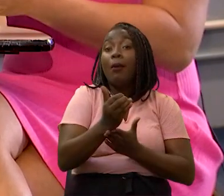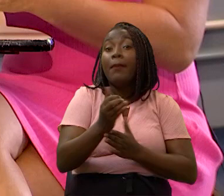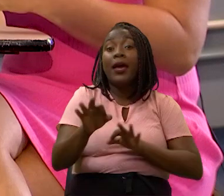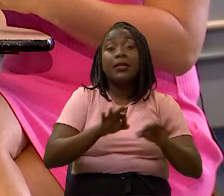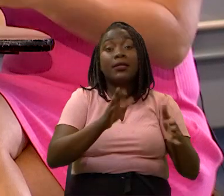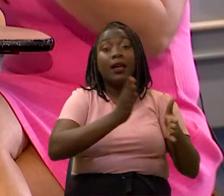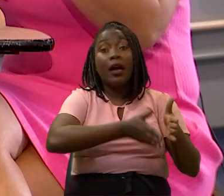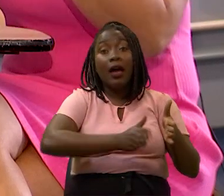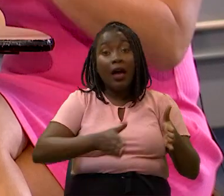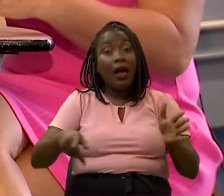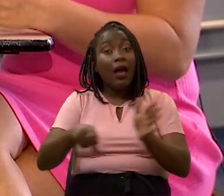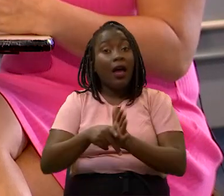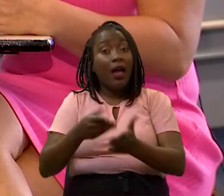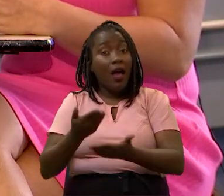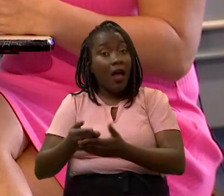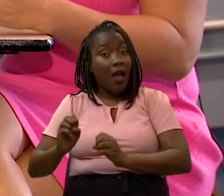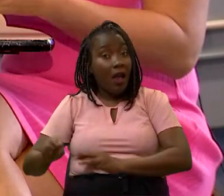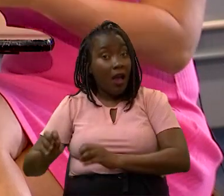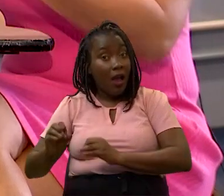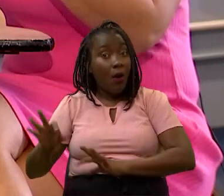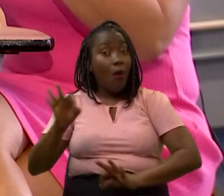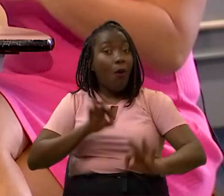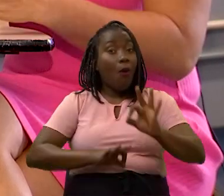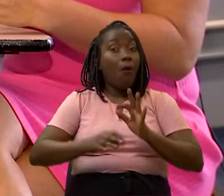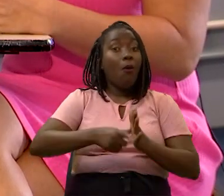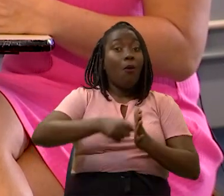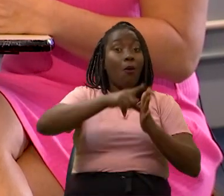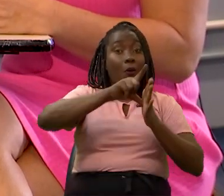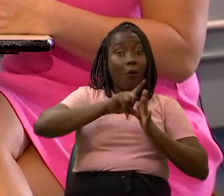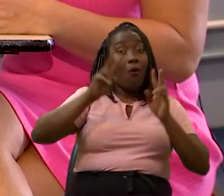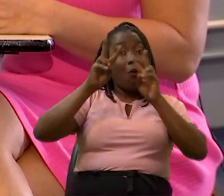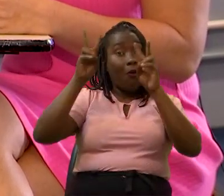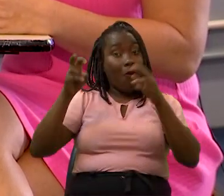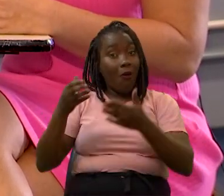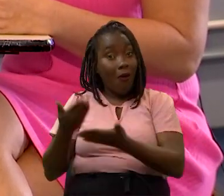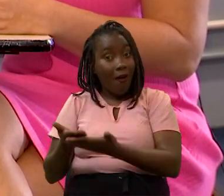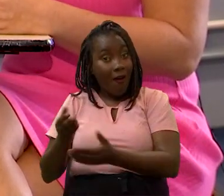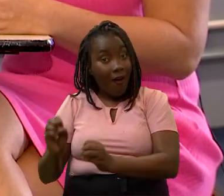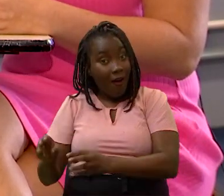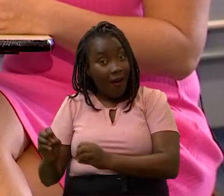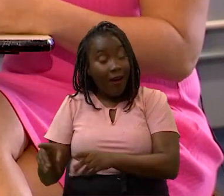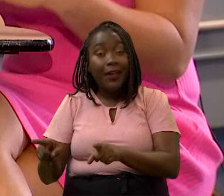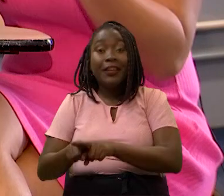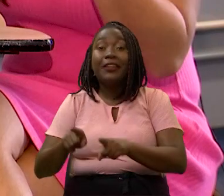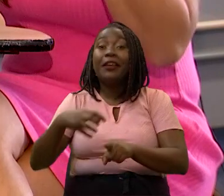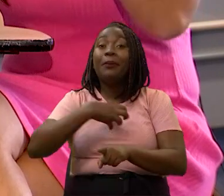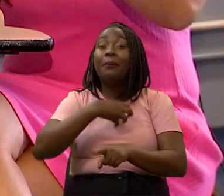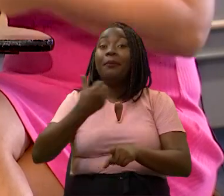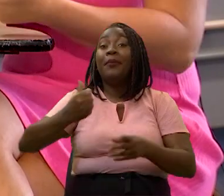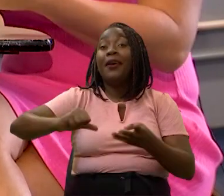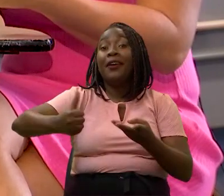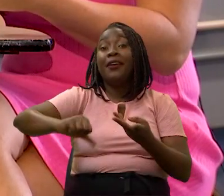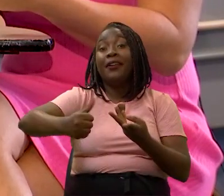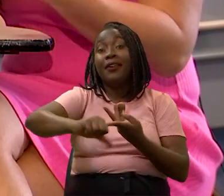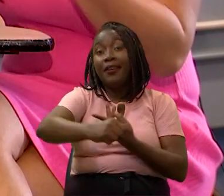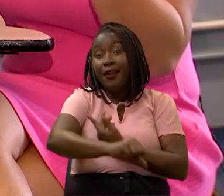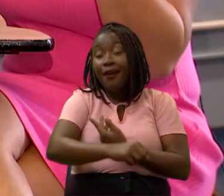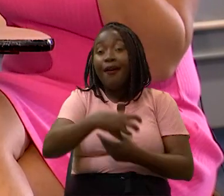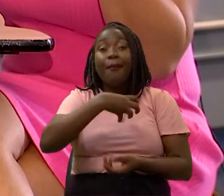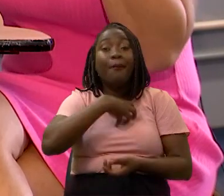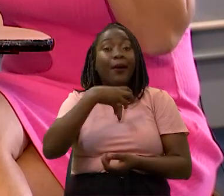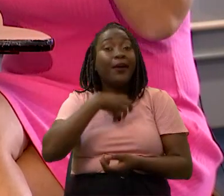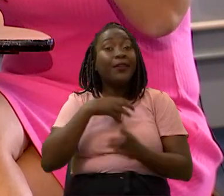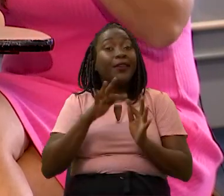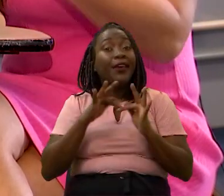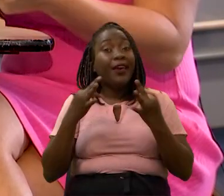Isso começa com a organização da aula, com o planejamento dos professores sobre as aulas, mas também com a forma como a gente